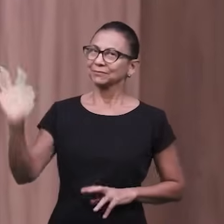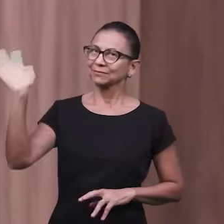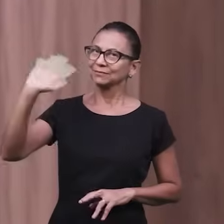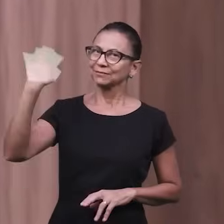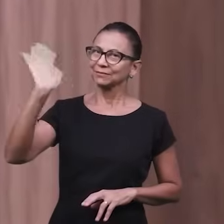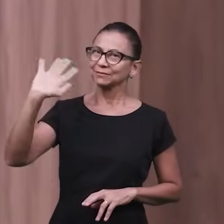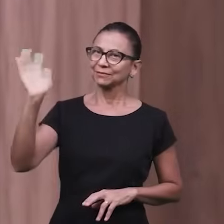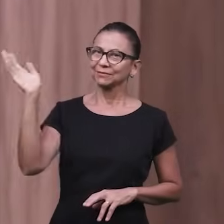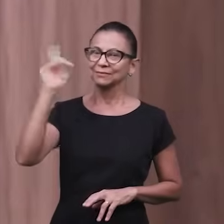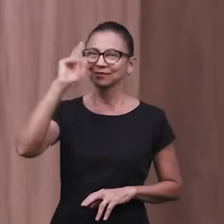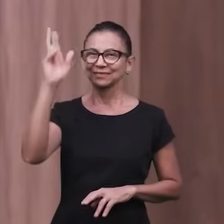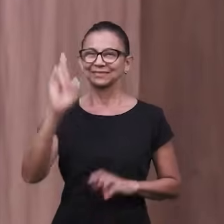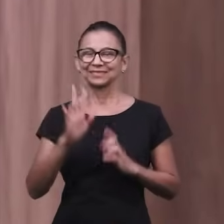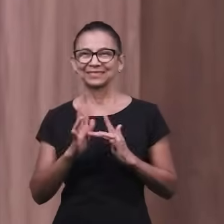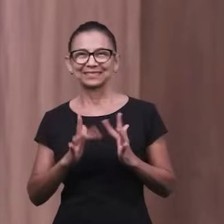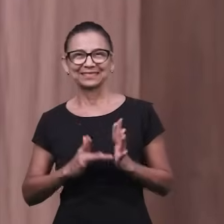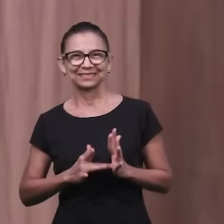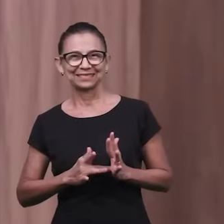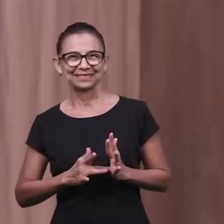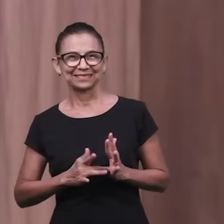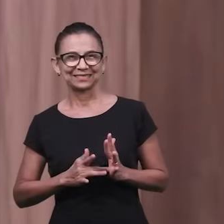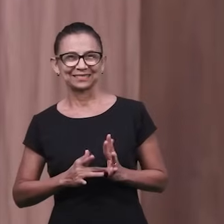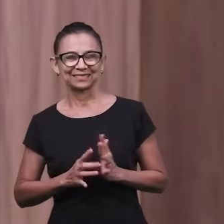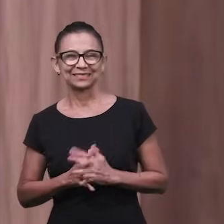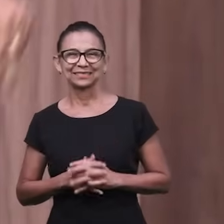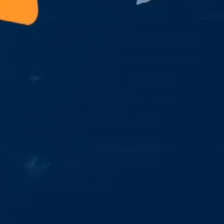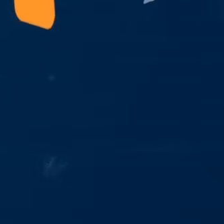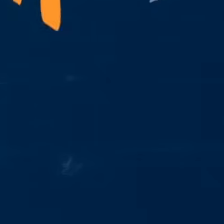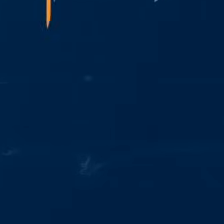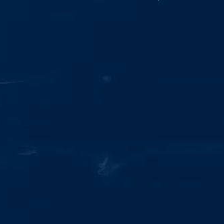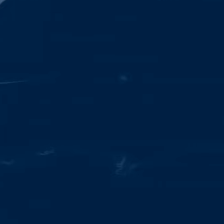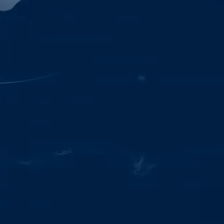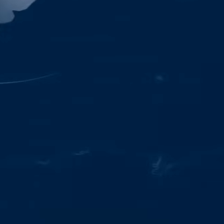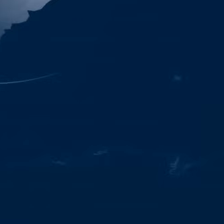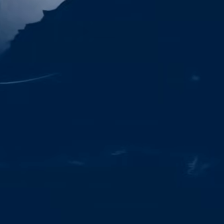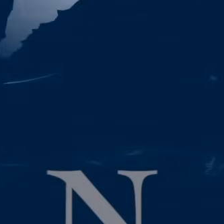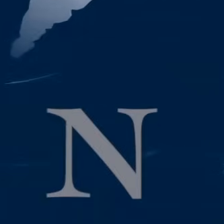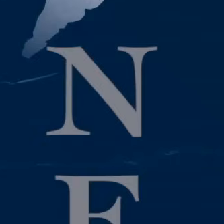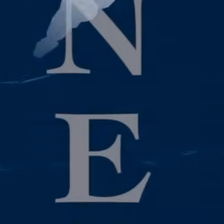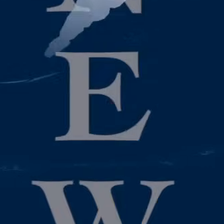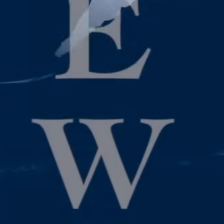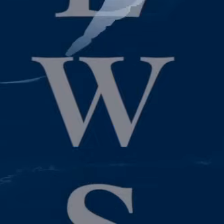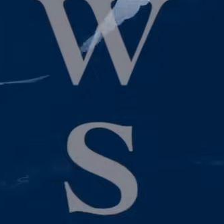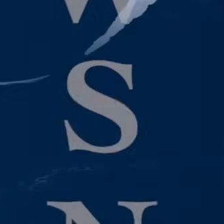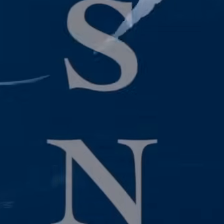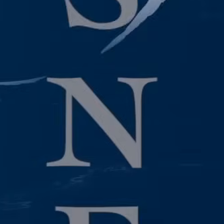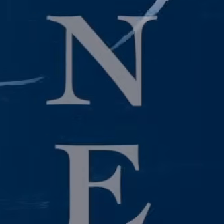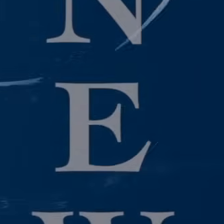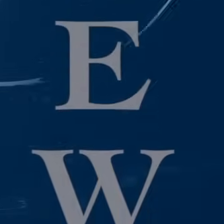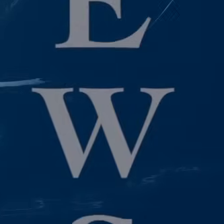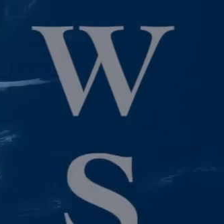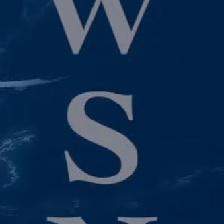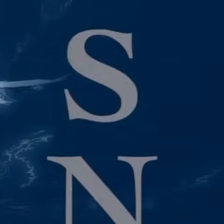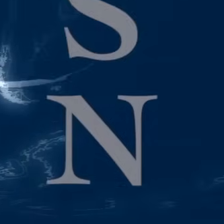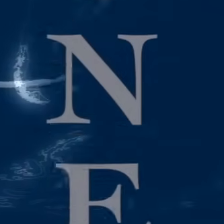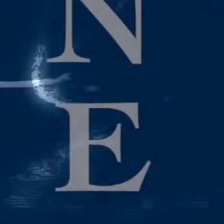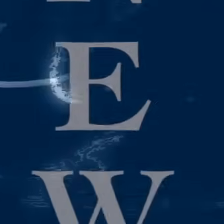maranhãonews@radiomanaim.com.br. Até a próxima e a paz do Senhor Jesus!